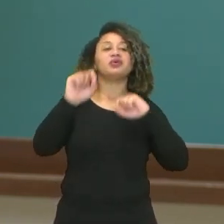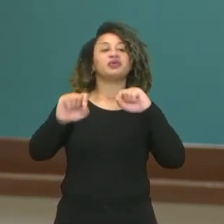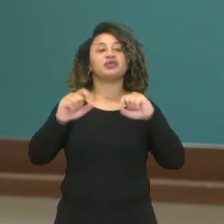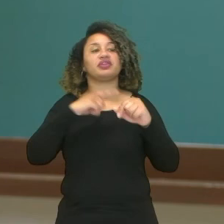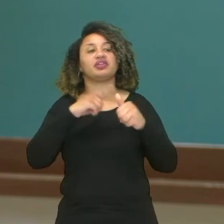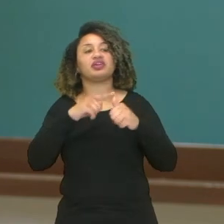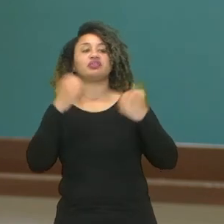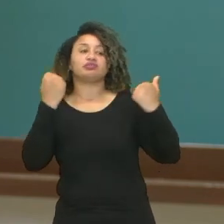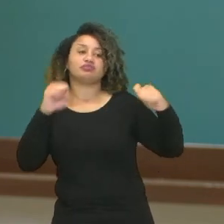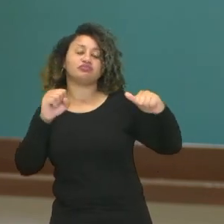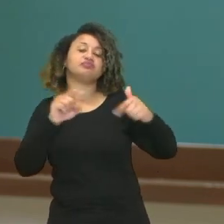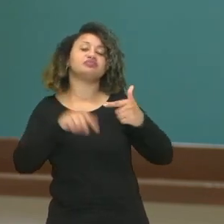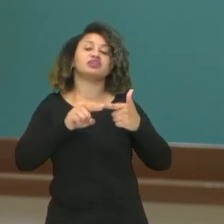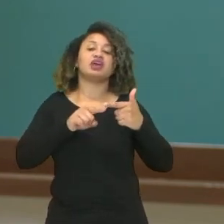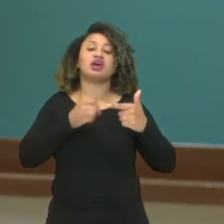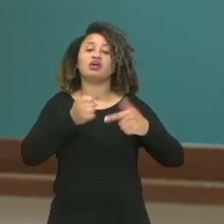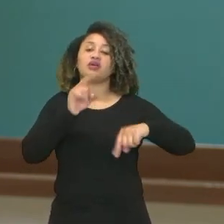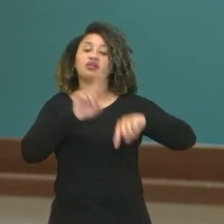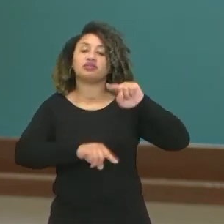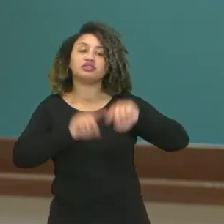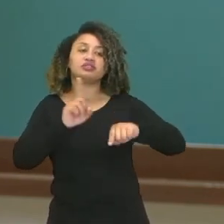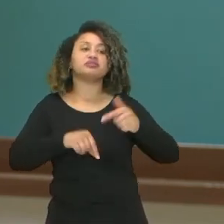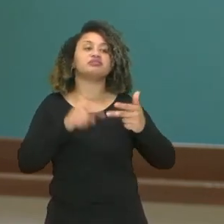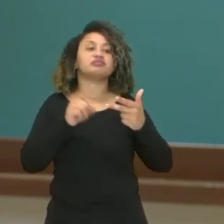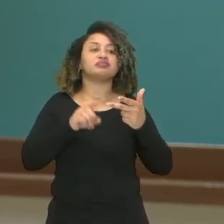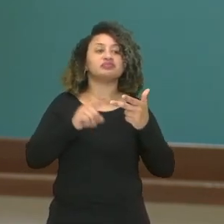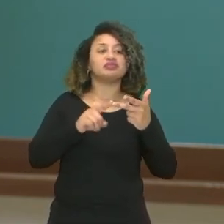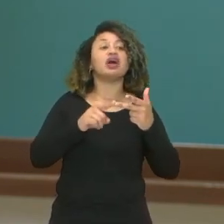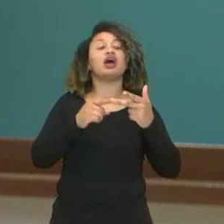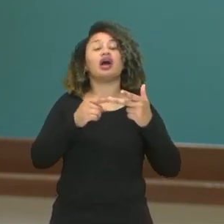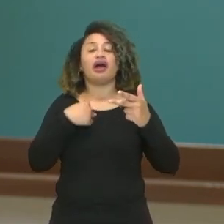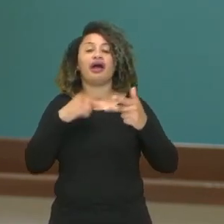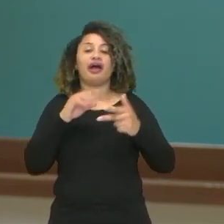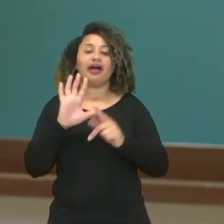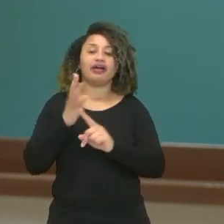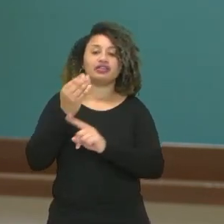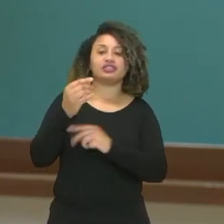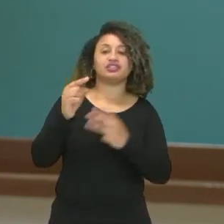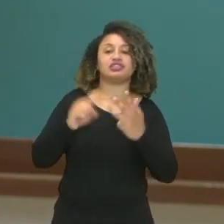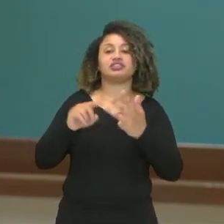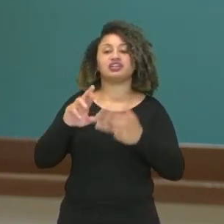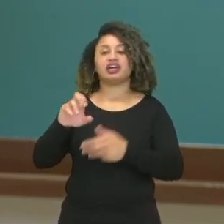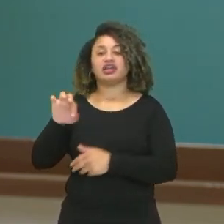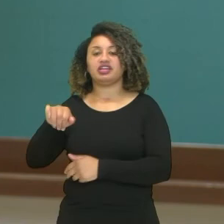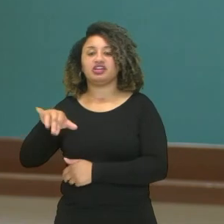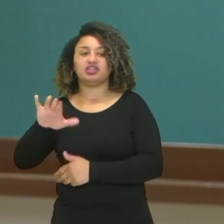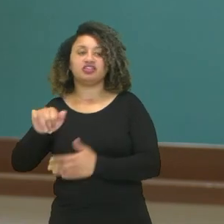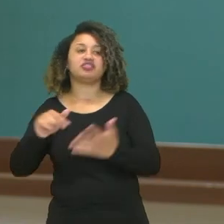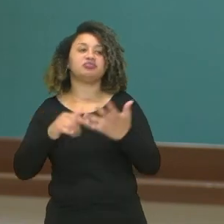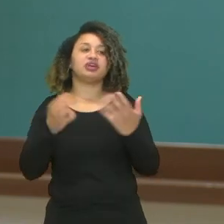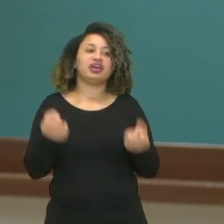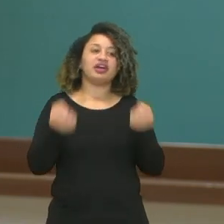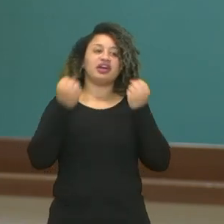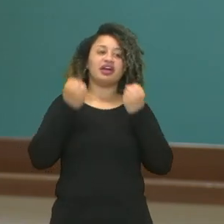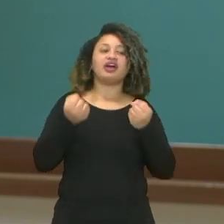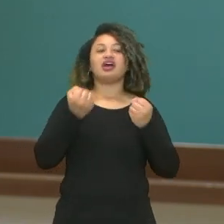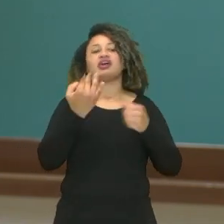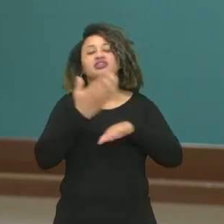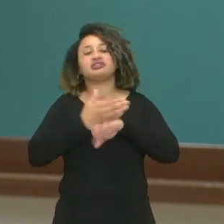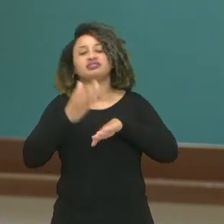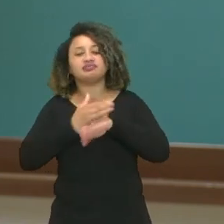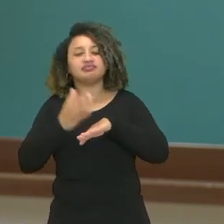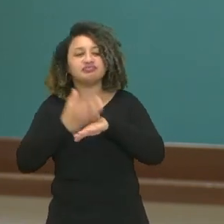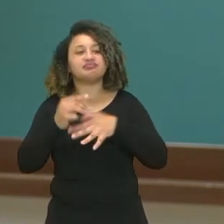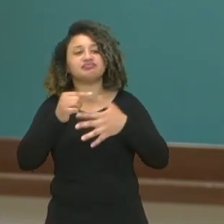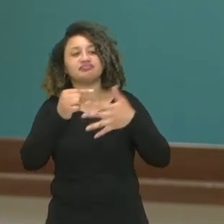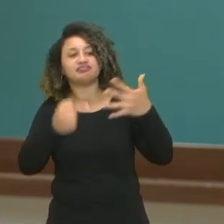a ginástica, os equipamentos, falamos sobre a ginástica artística, a rítmica, a academia, treino funcional, crossfit